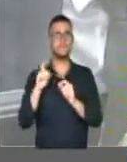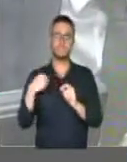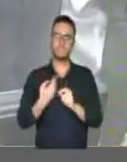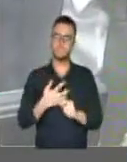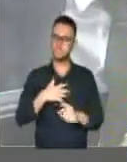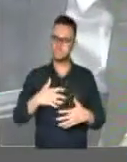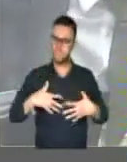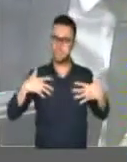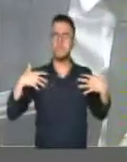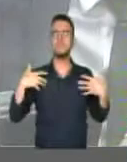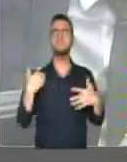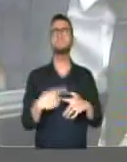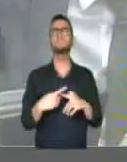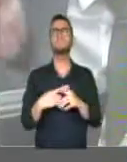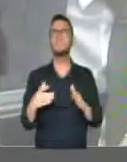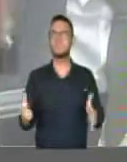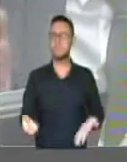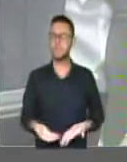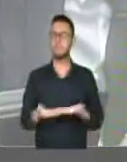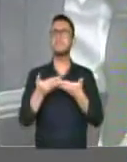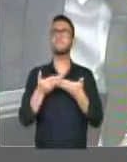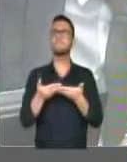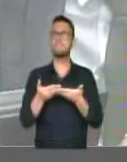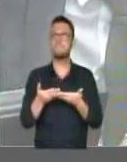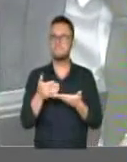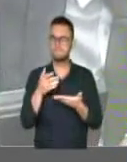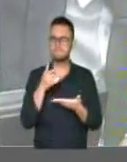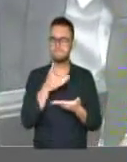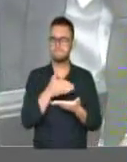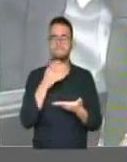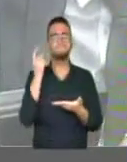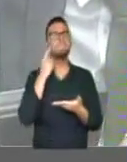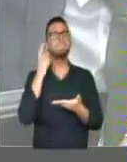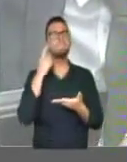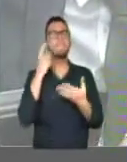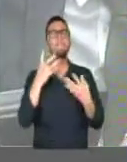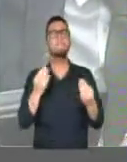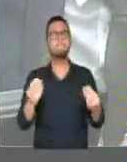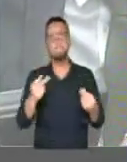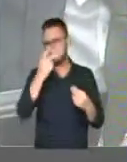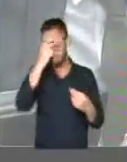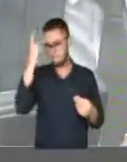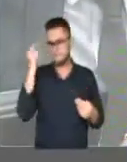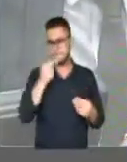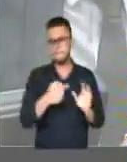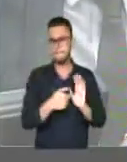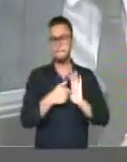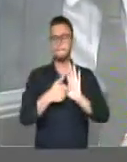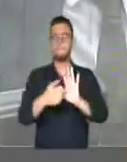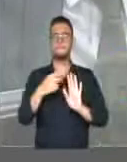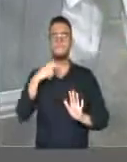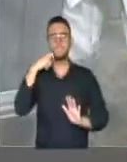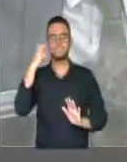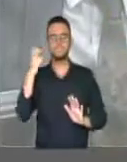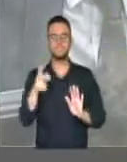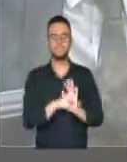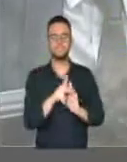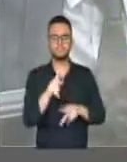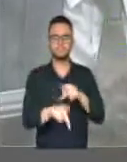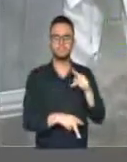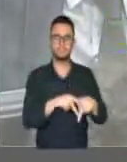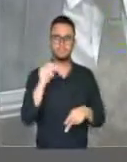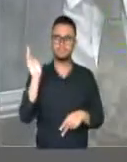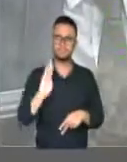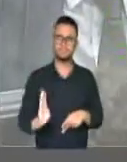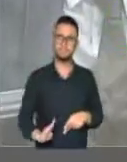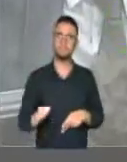também, para reforçar isso que é o pensamento de muitos aqui, expressando a vontade da população